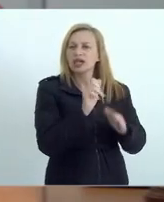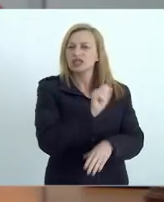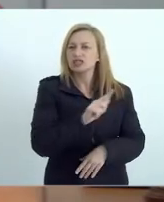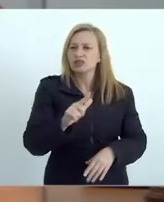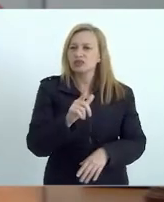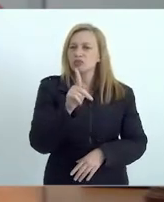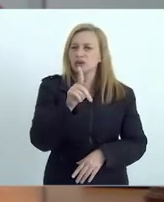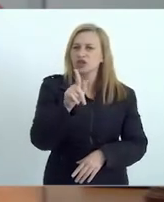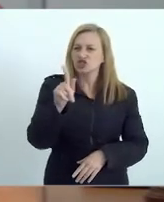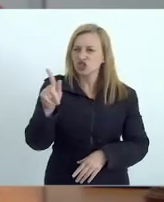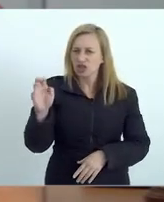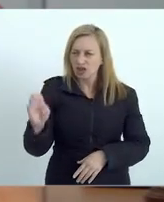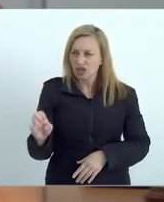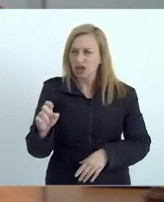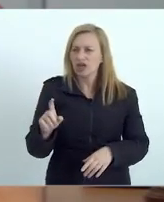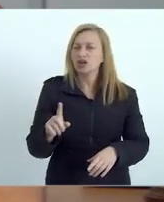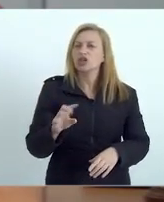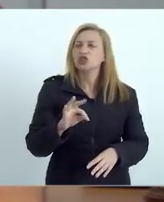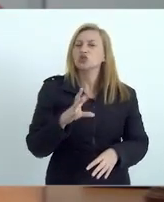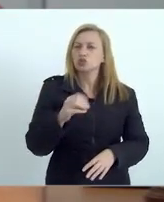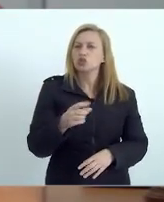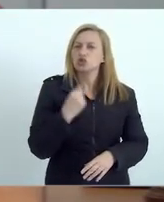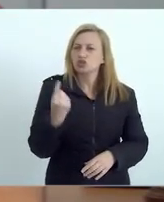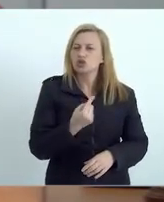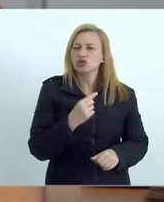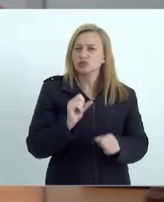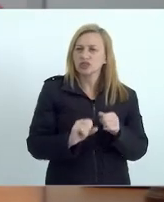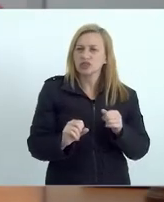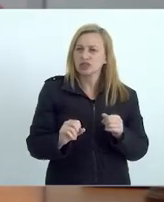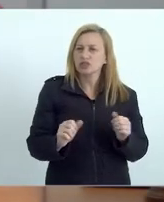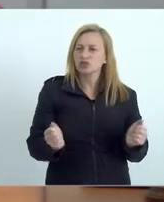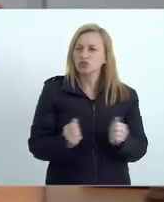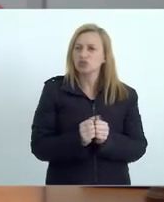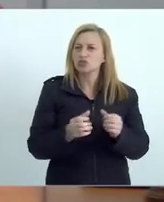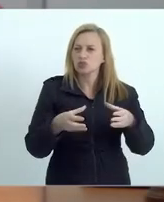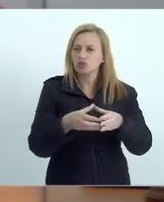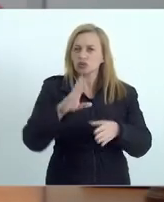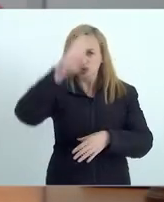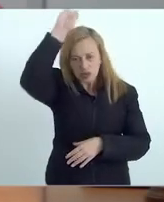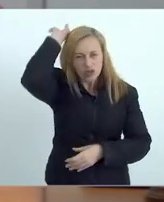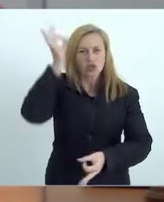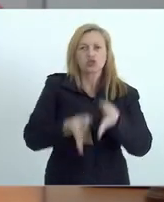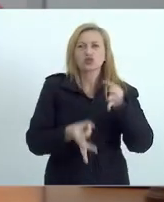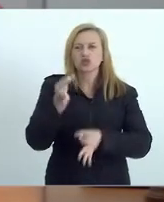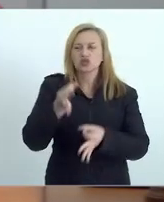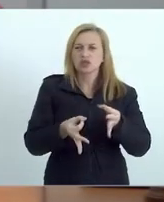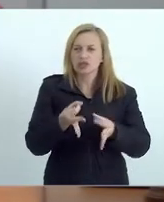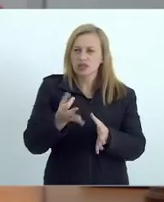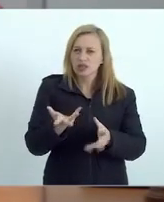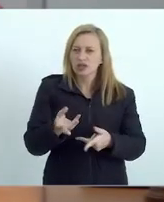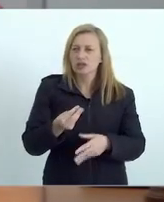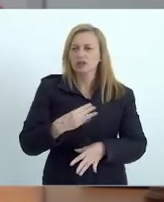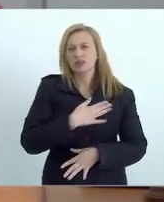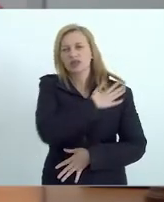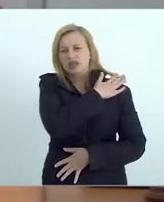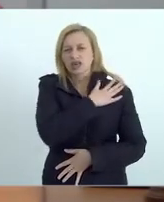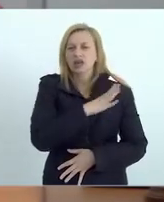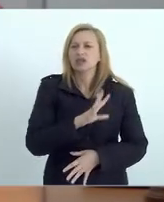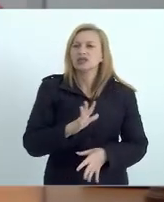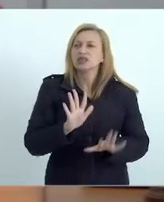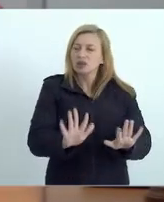Civil também é pedir é aí que a gente tá fazendo com a participação do corpo de modelo em relação à justiça militar cria-se um grupo